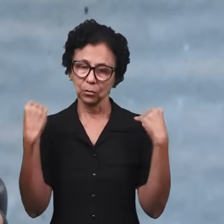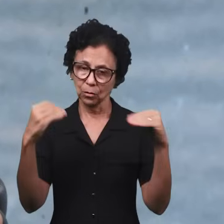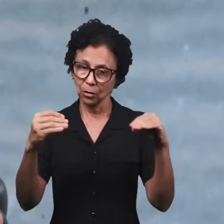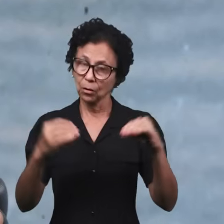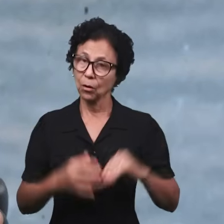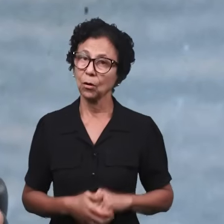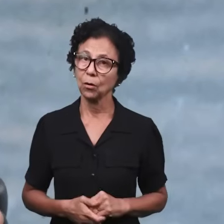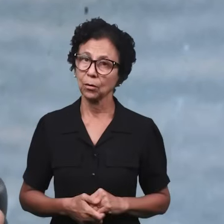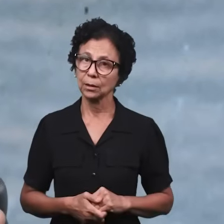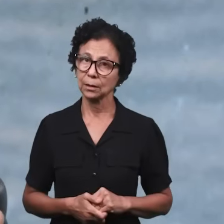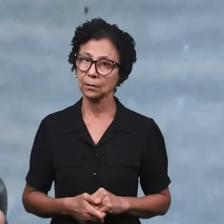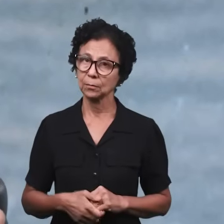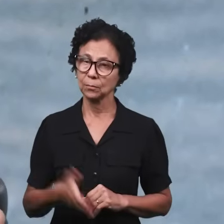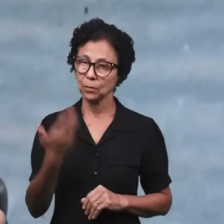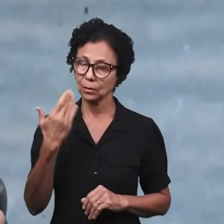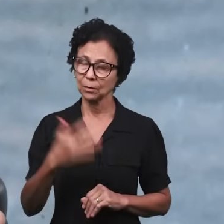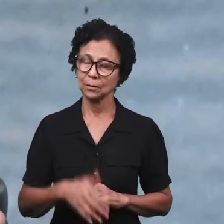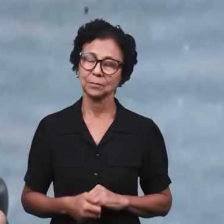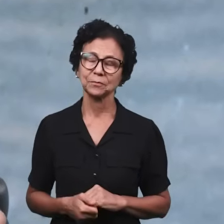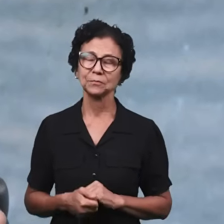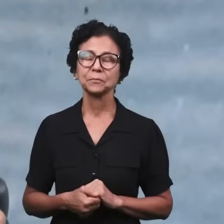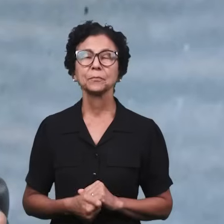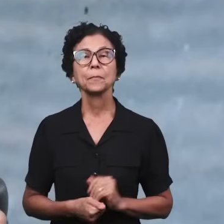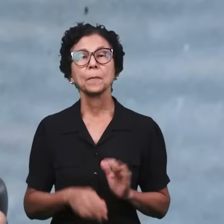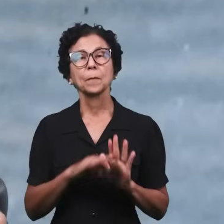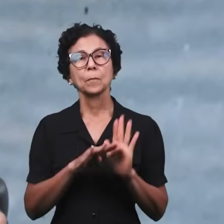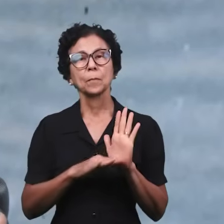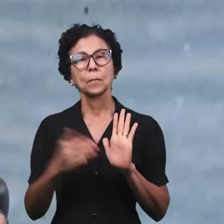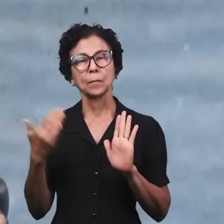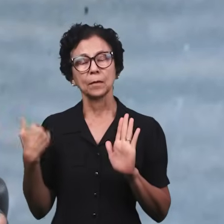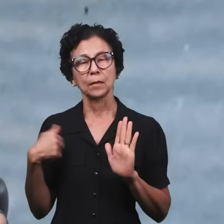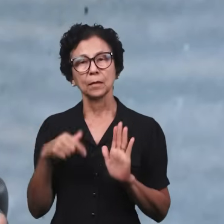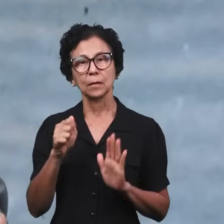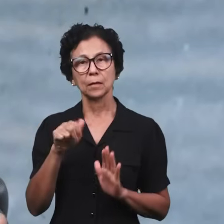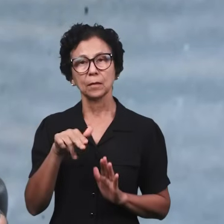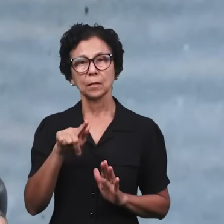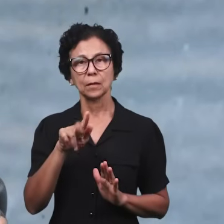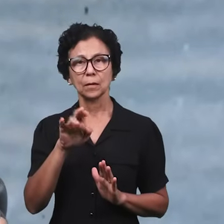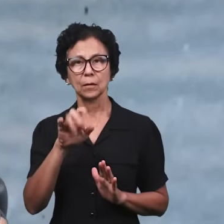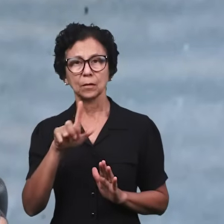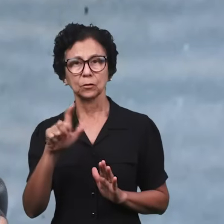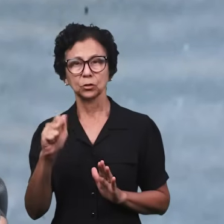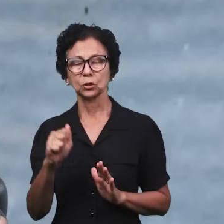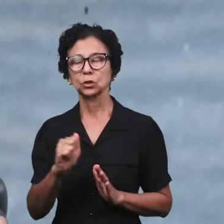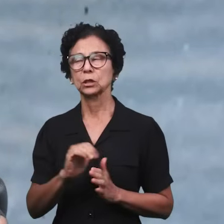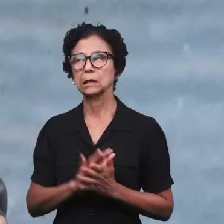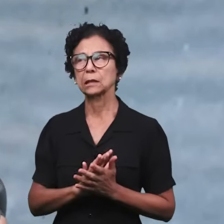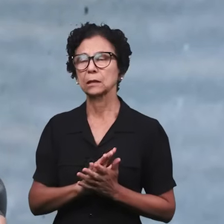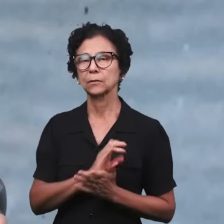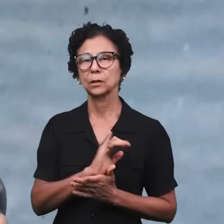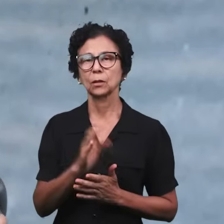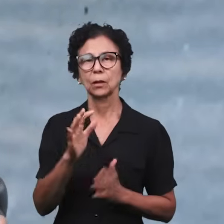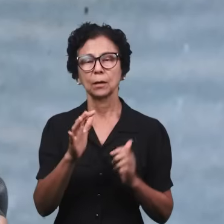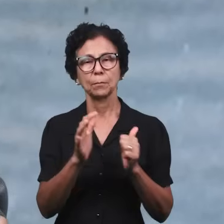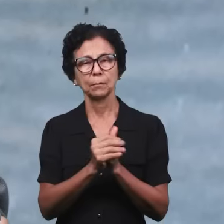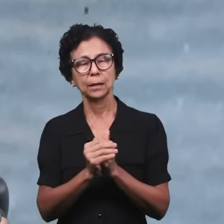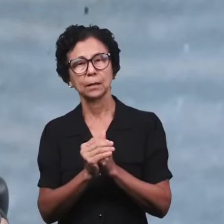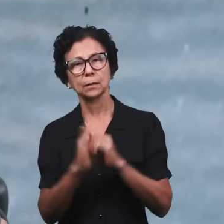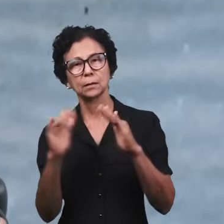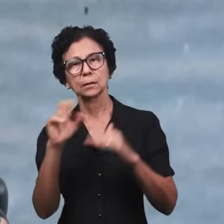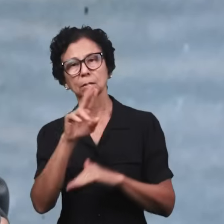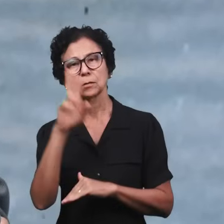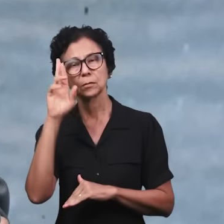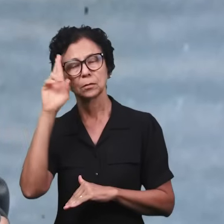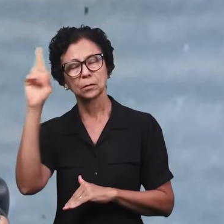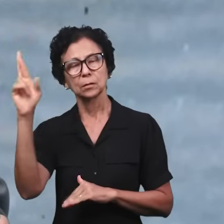não vai ser a sua. E nos programas anteriores, ela mandou uma mensagem para nós dizendo o seguinte: amém, louvado seja Deus, a paz